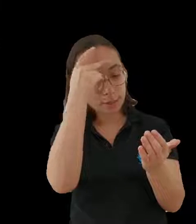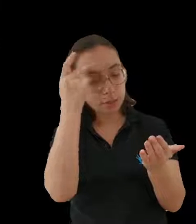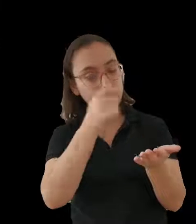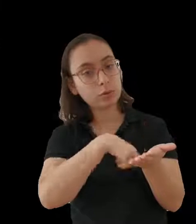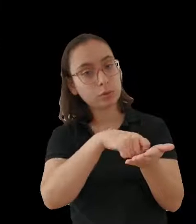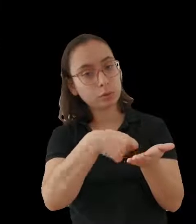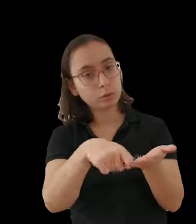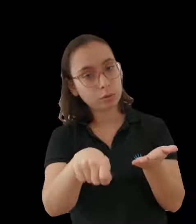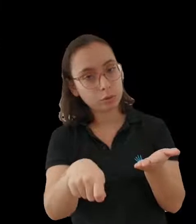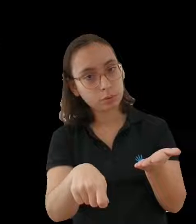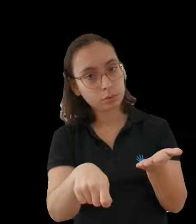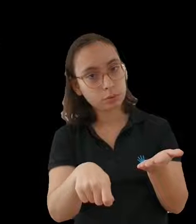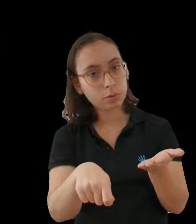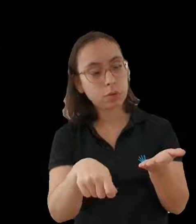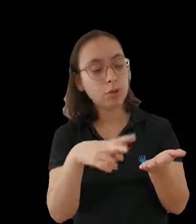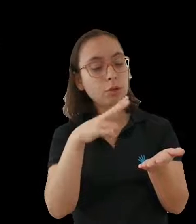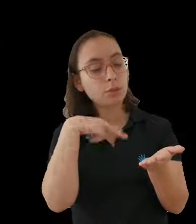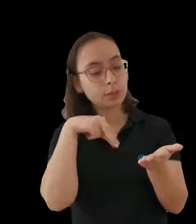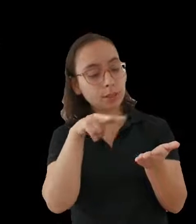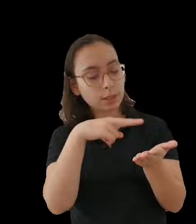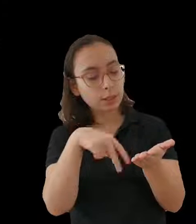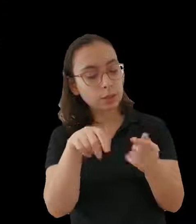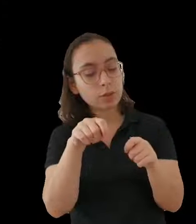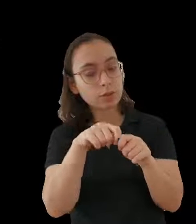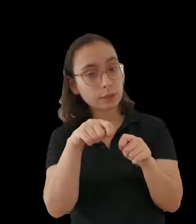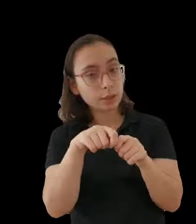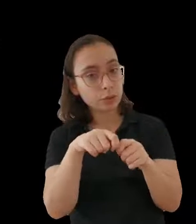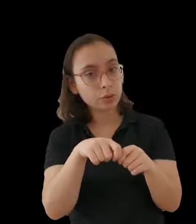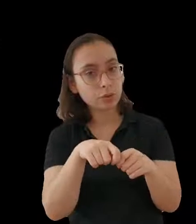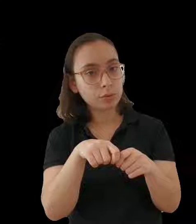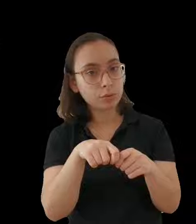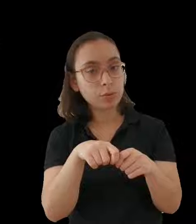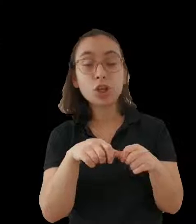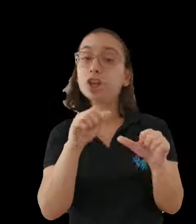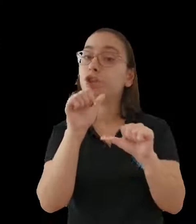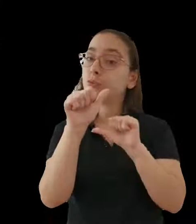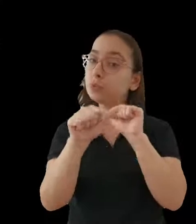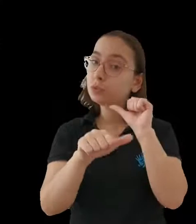o autor quando você lê o que o autor fez, tá?